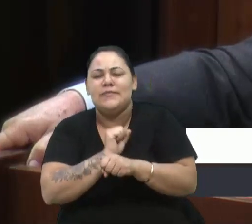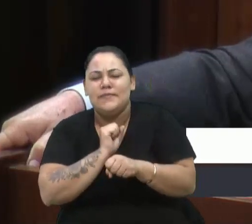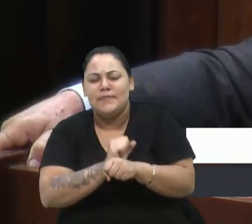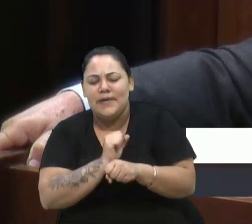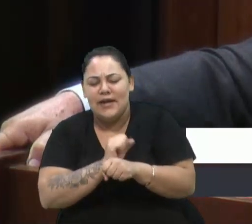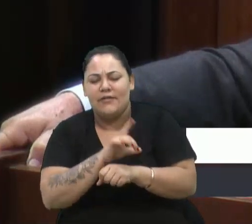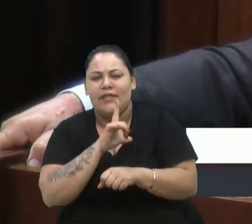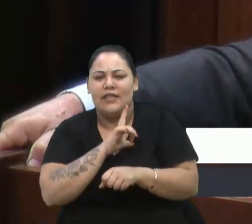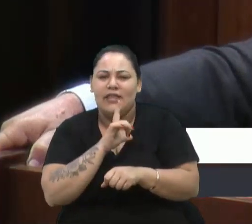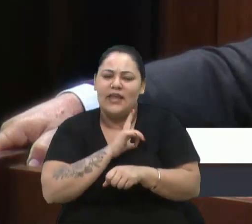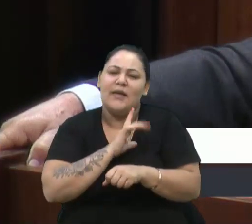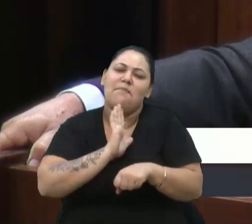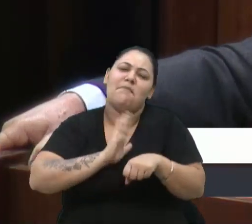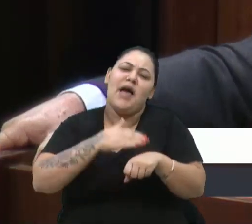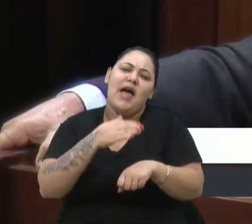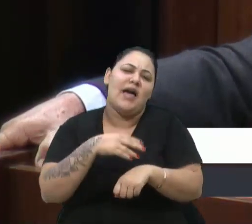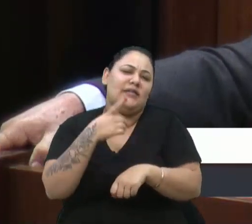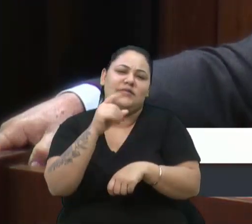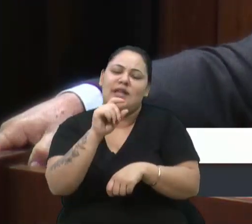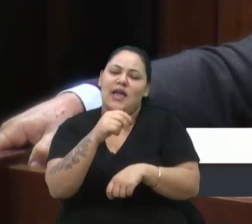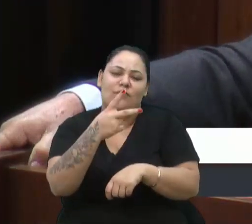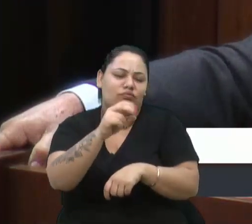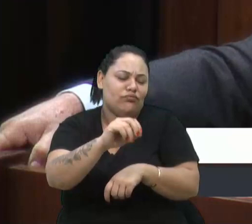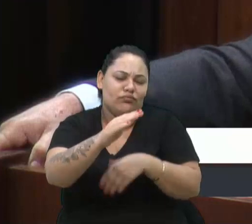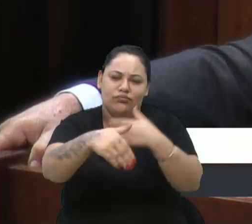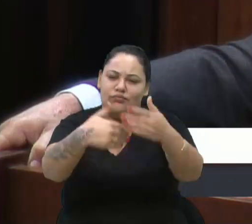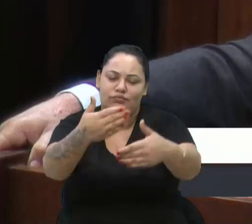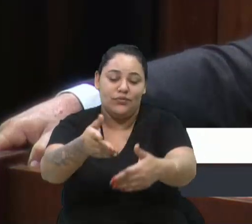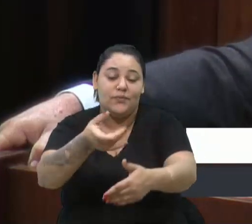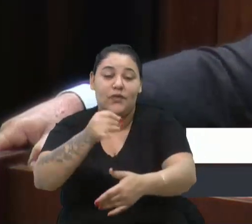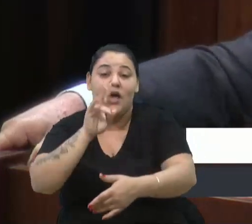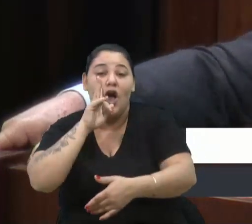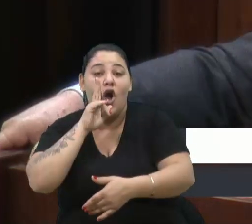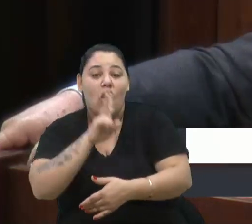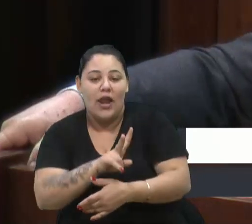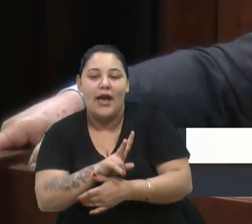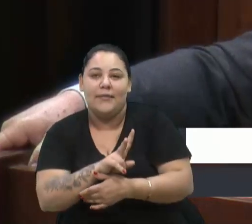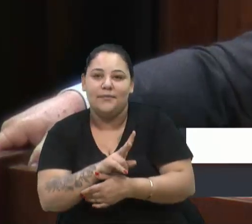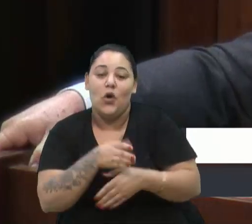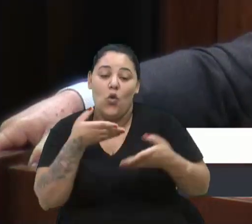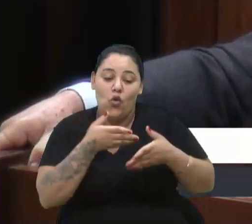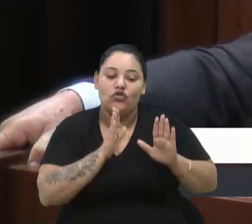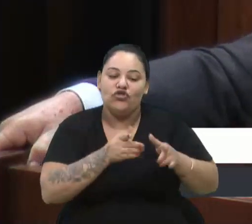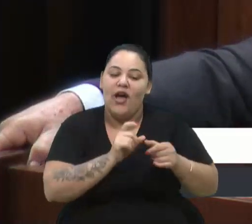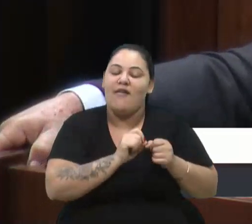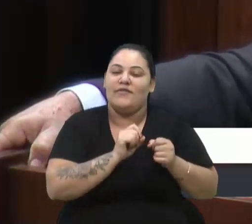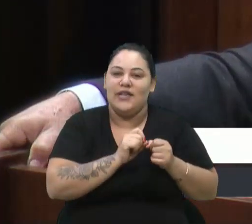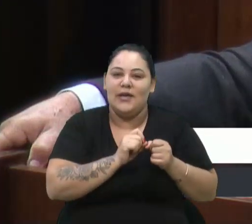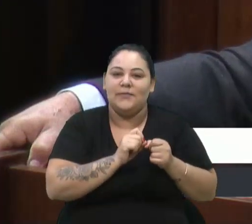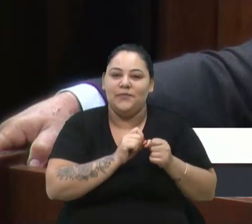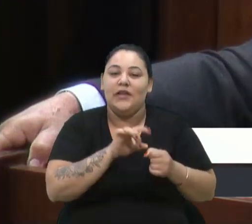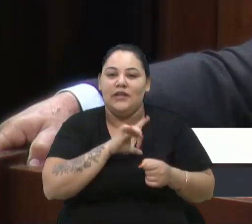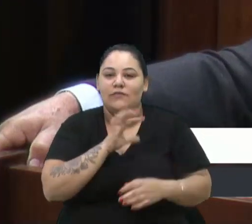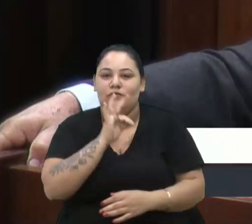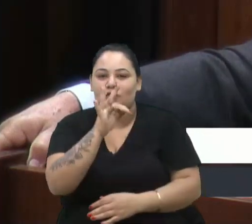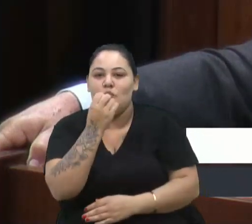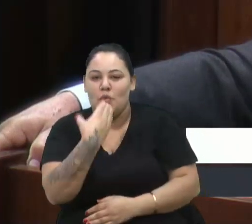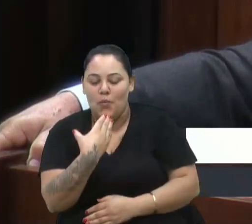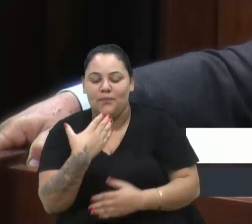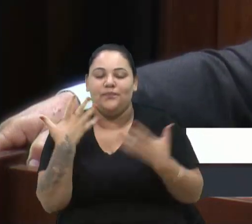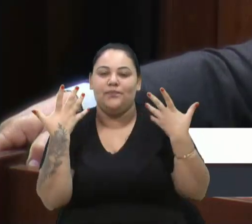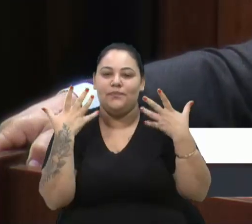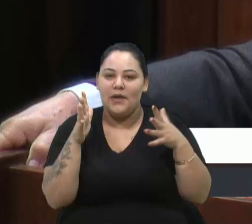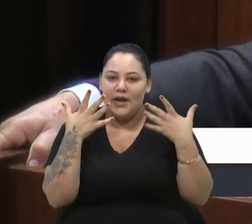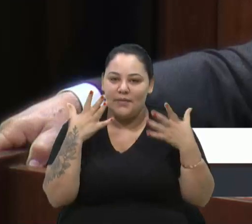que essa escola vai fazer é só olhar o cenário dos 10 anos o que já foi feito o que virá pela frente Parabéns